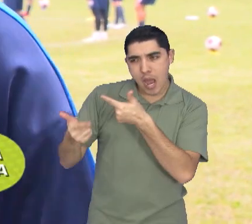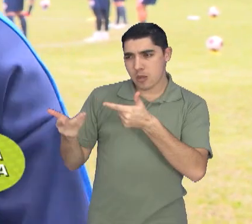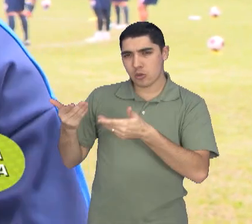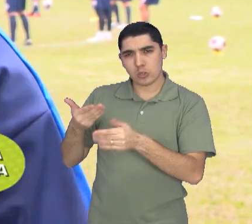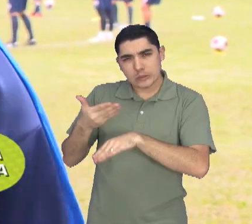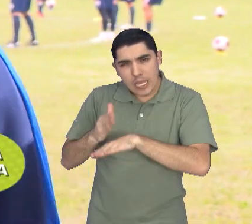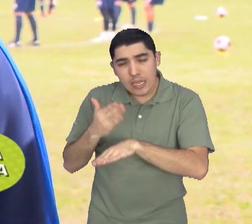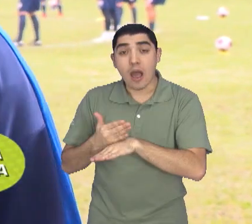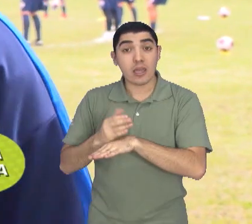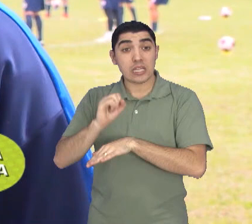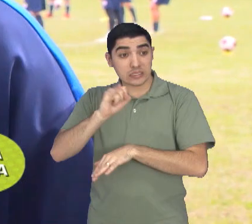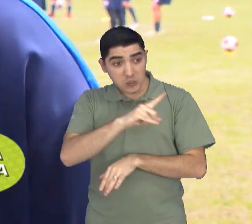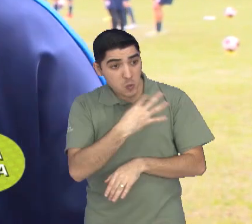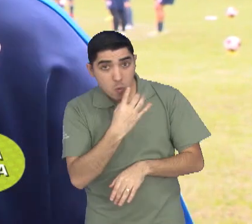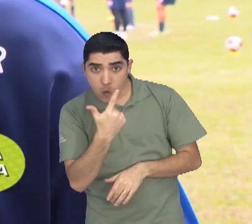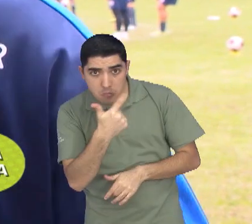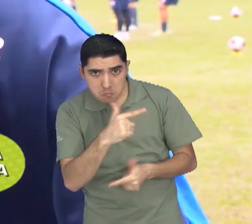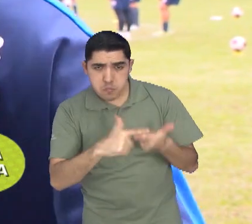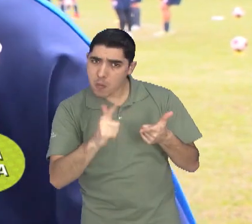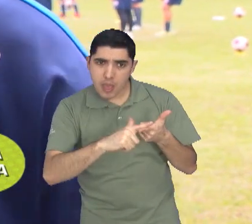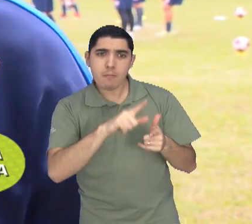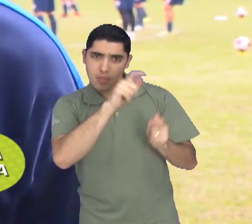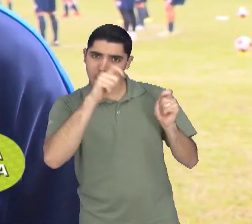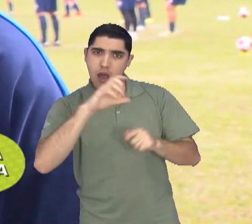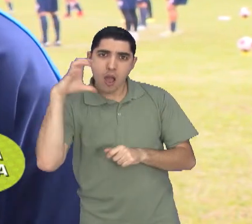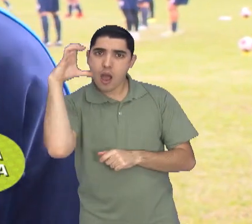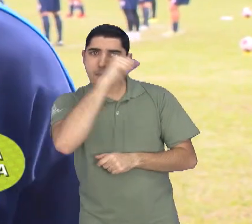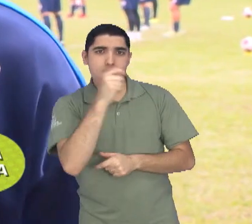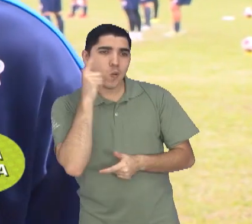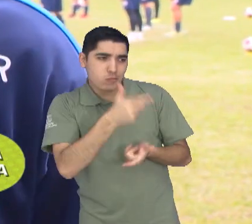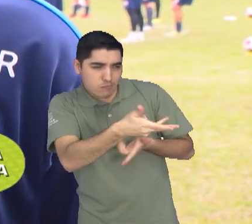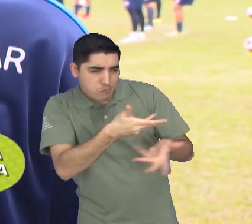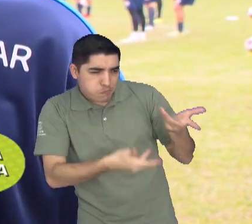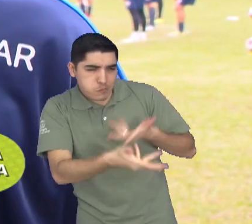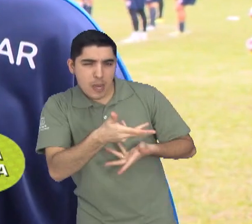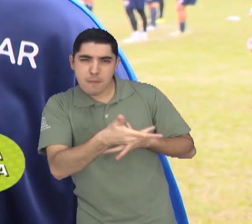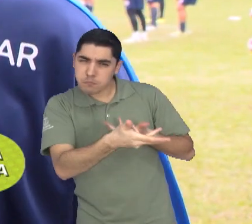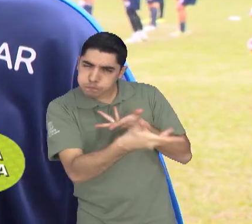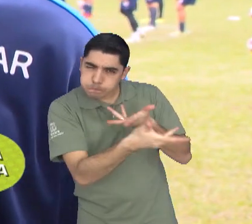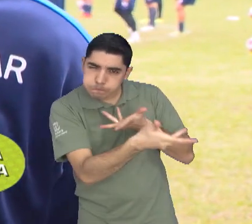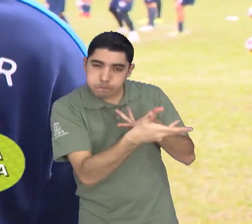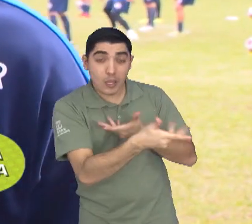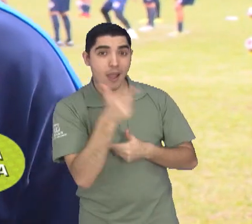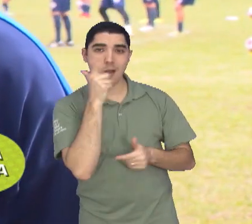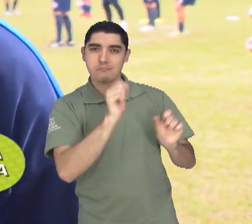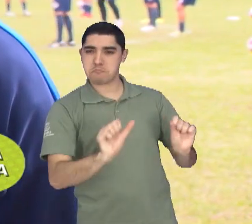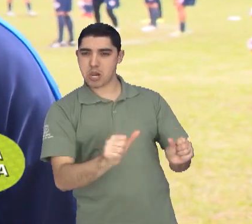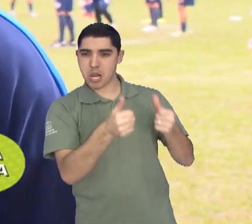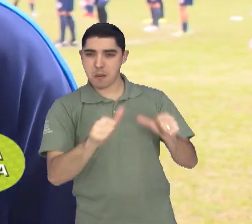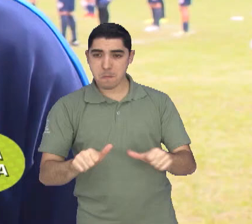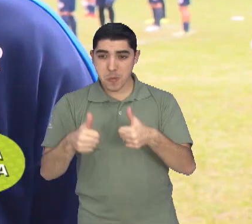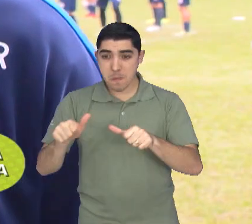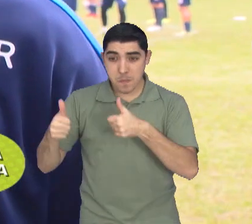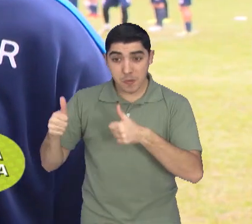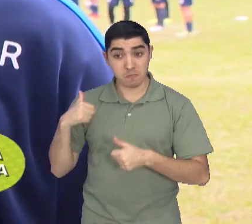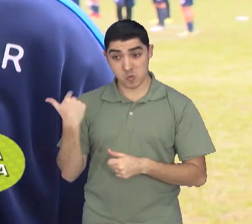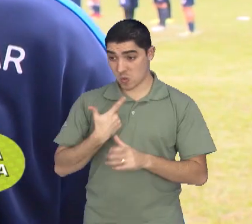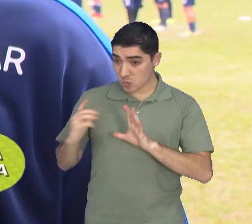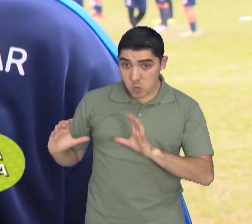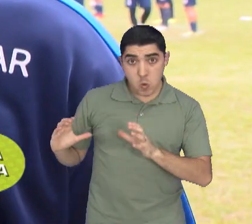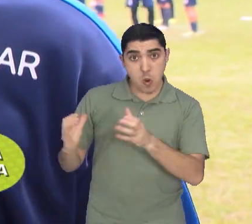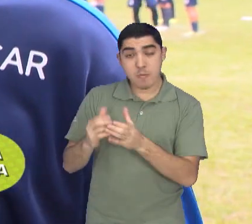linha, eles vão puxando também, isso ajuda bastante, é só a entrosar e também o nosso dia a dia ficar bom, ficar competitivo, né? Eu acho